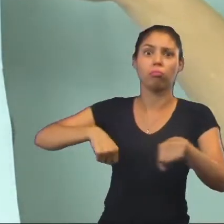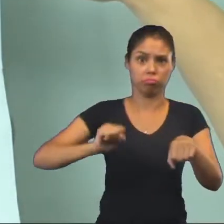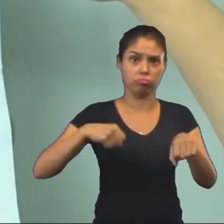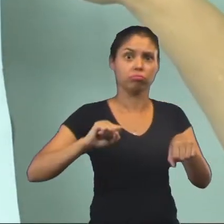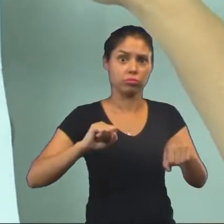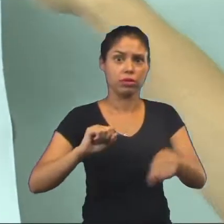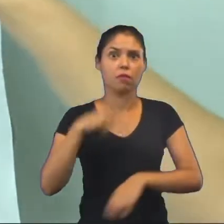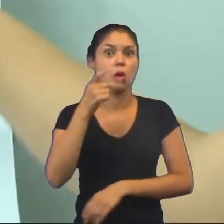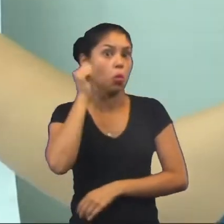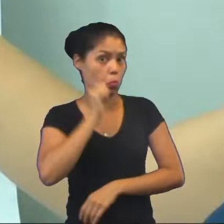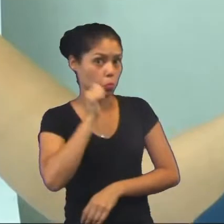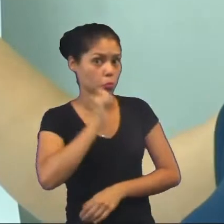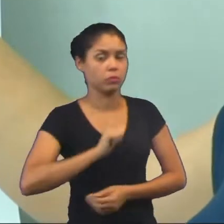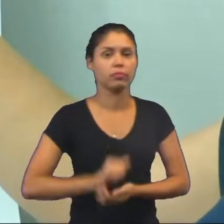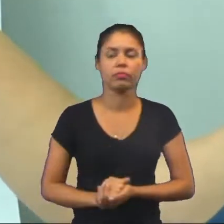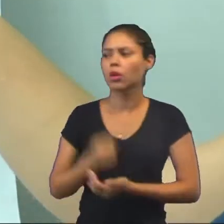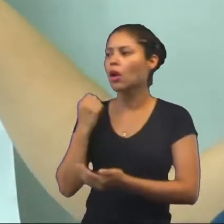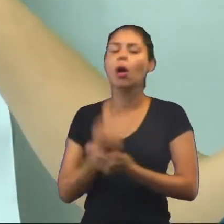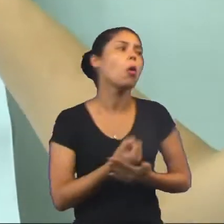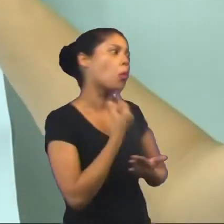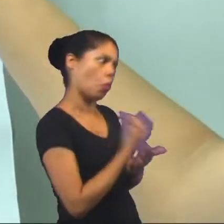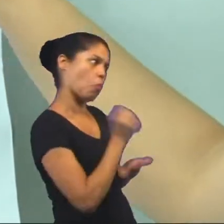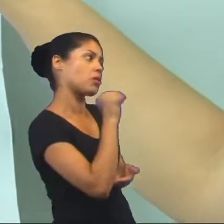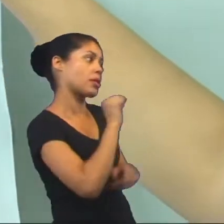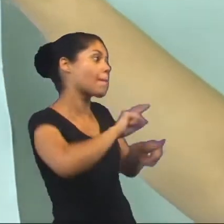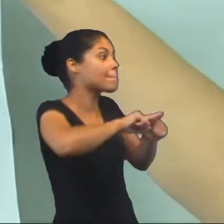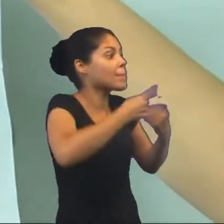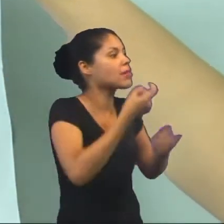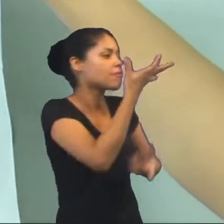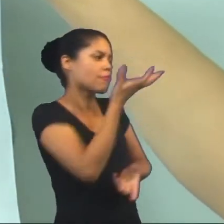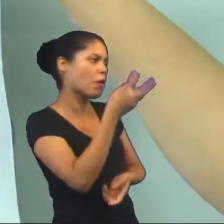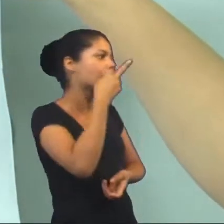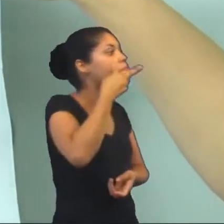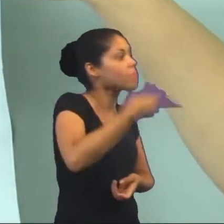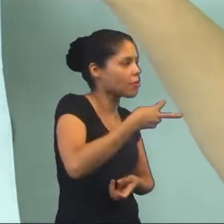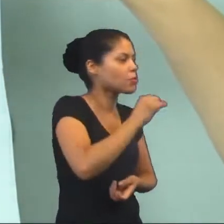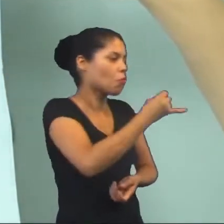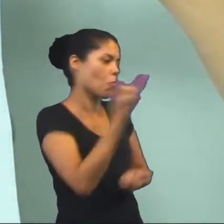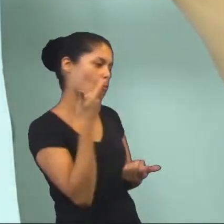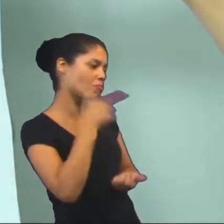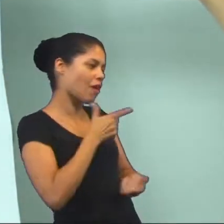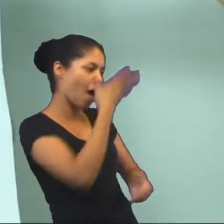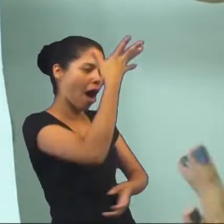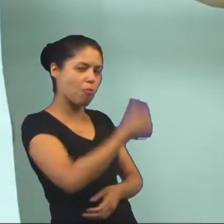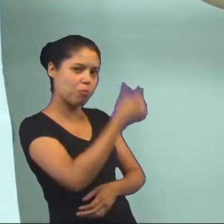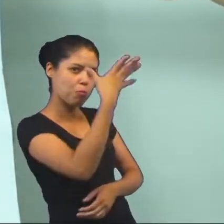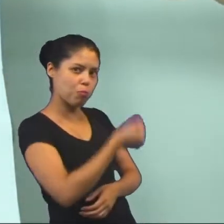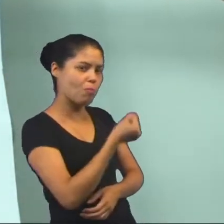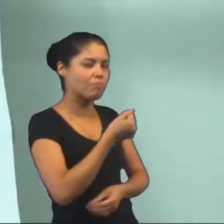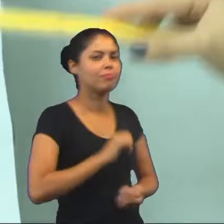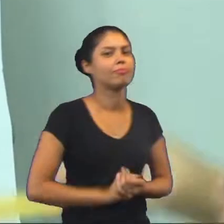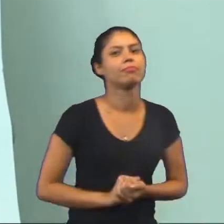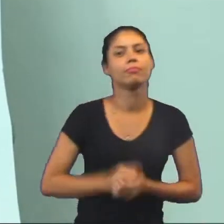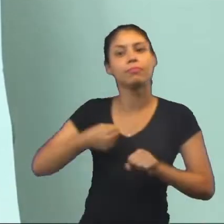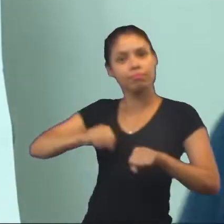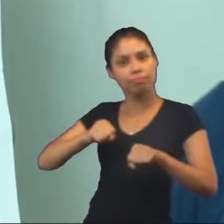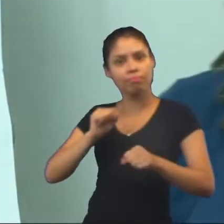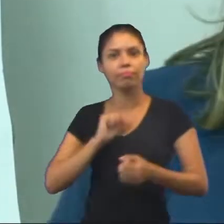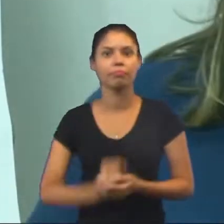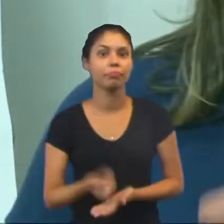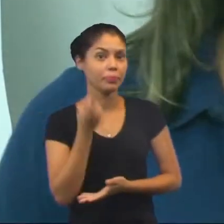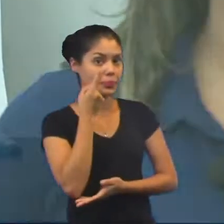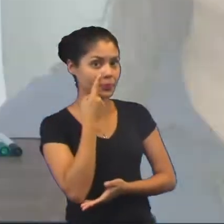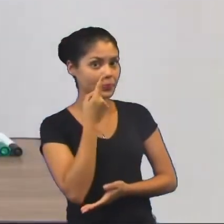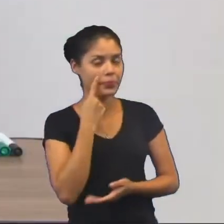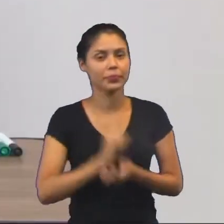motoca, disse o moço. Compra sim, mas só quero ver se o senhor tira leite da motoca. Olha